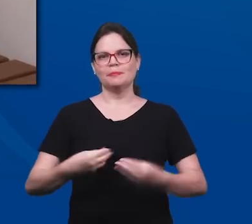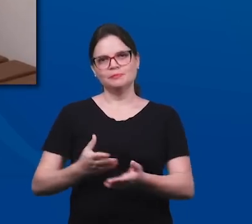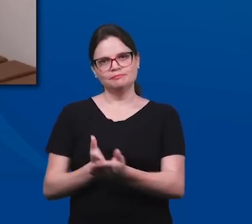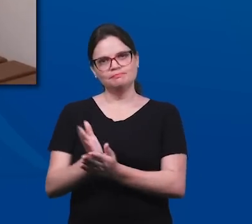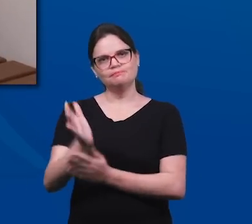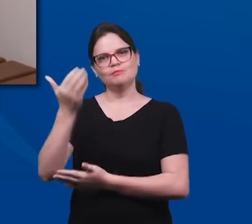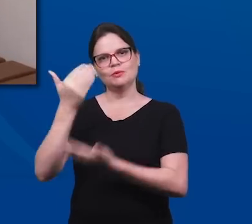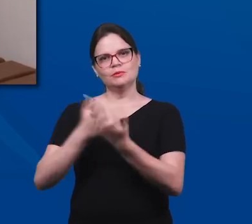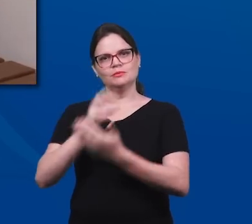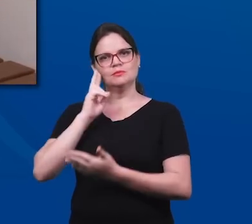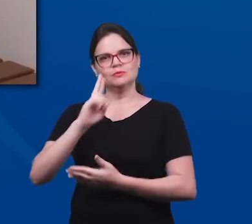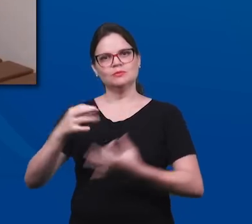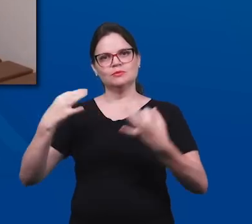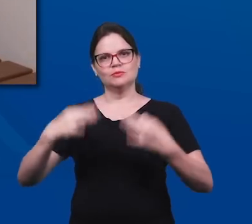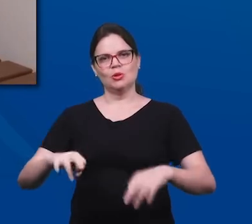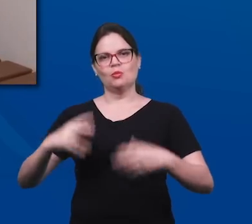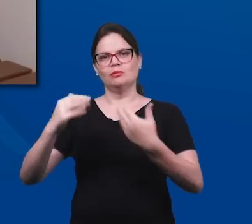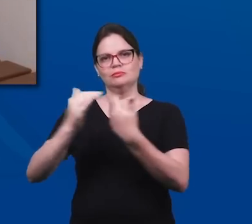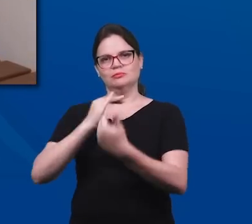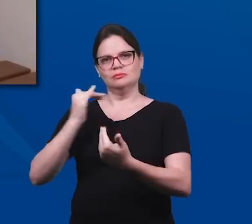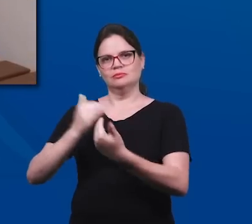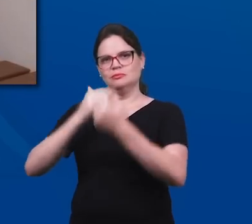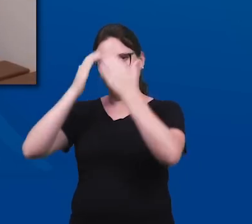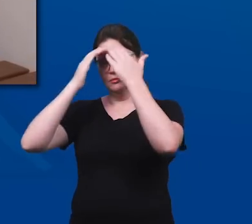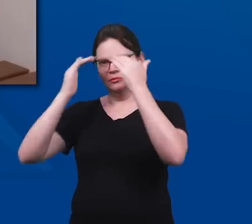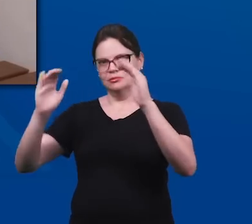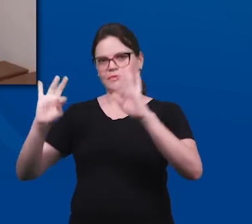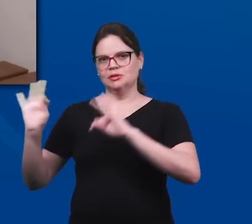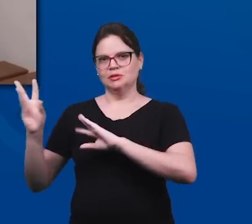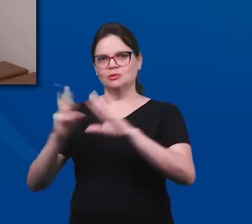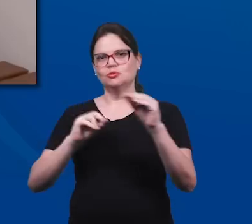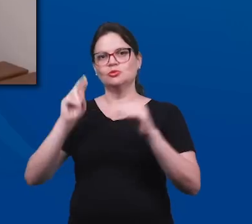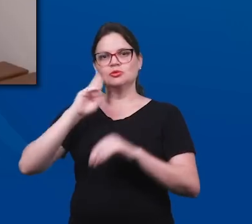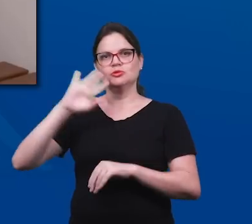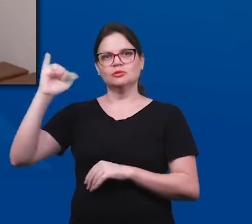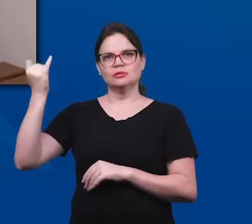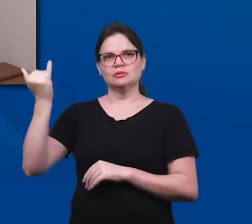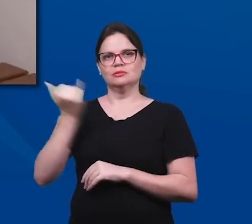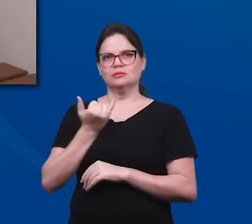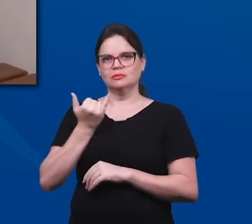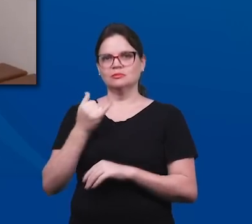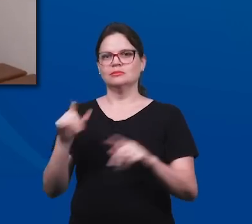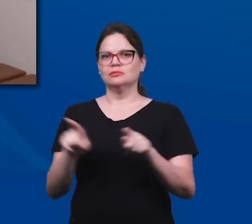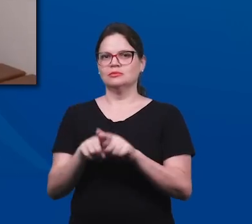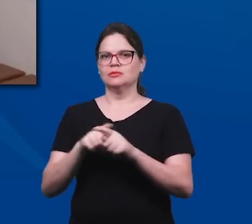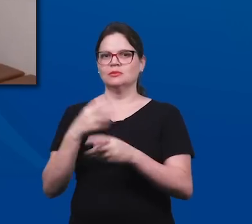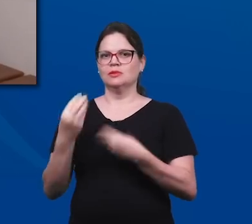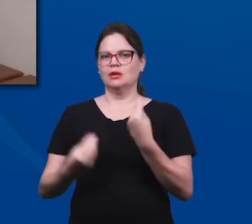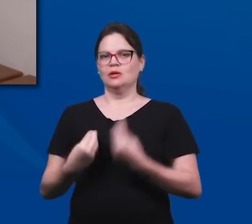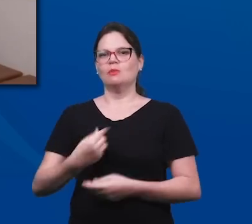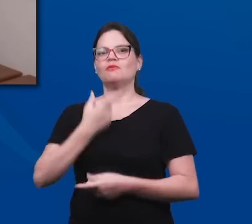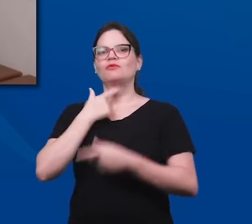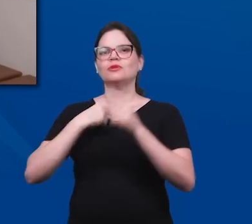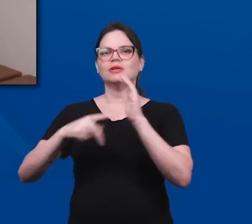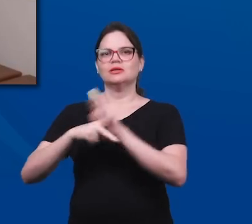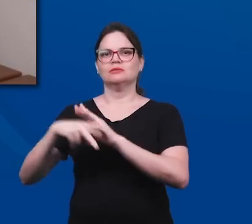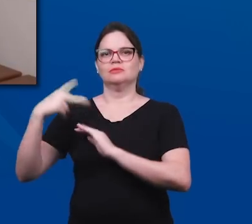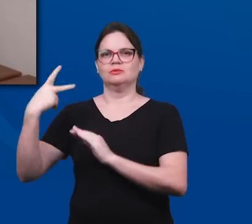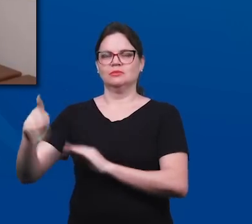andar segundo o Espírito, e obedecendo a sua voz, andamos conforme a sua